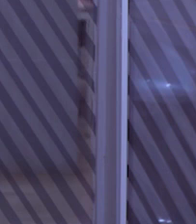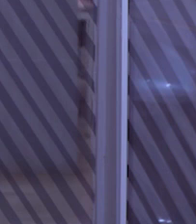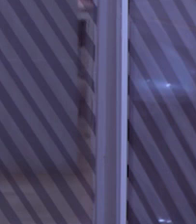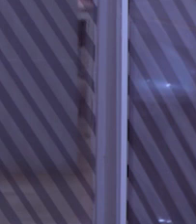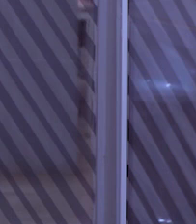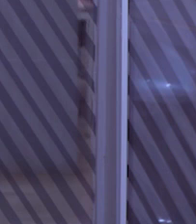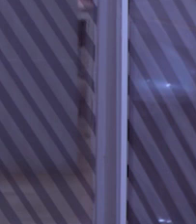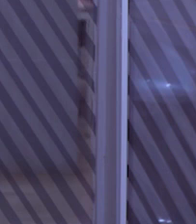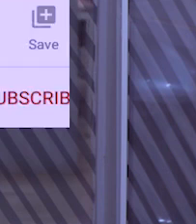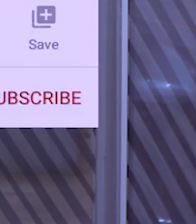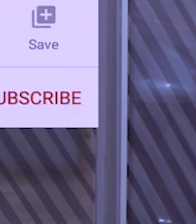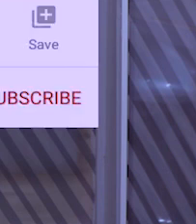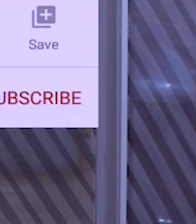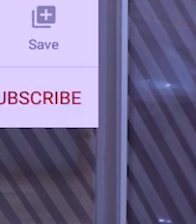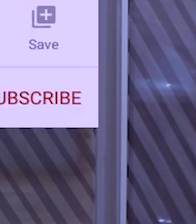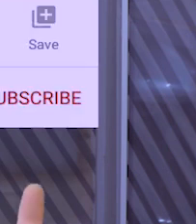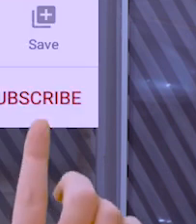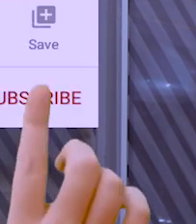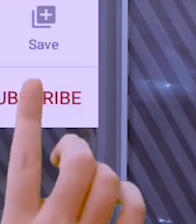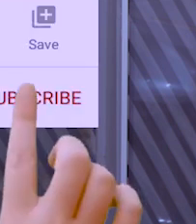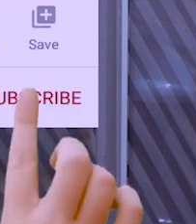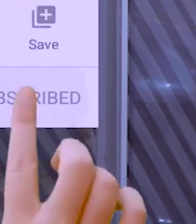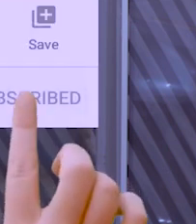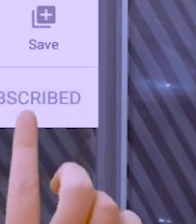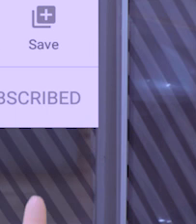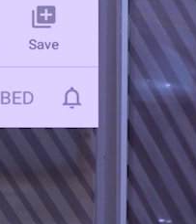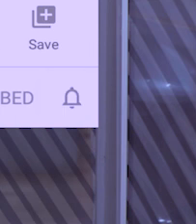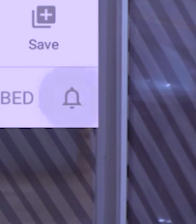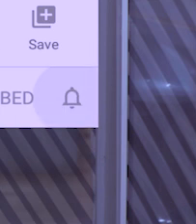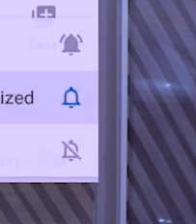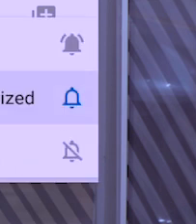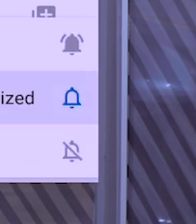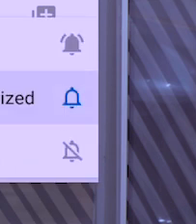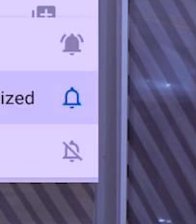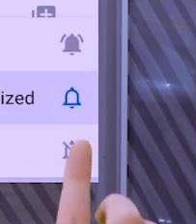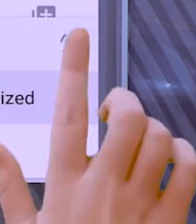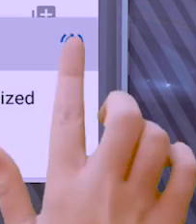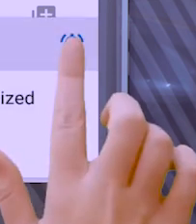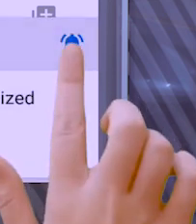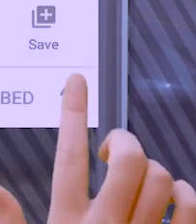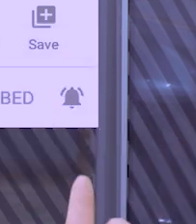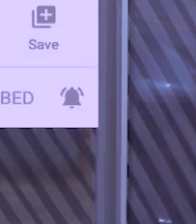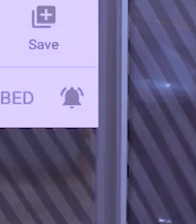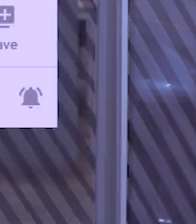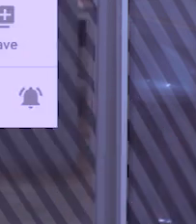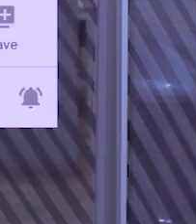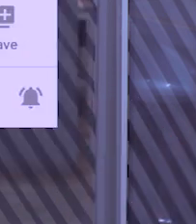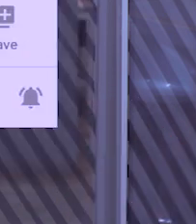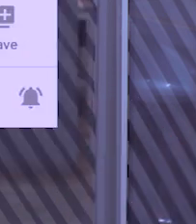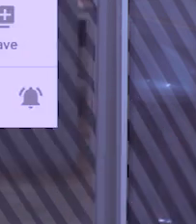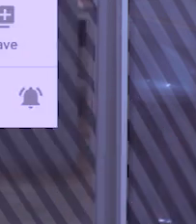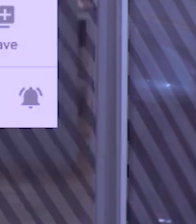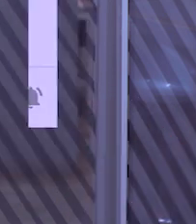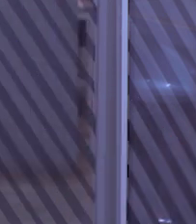Before you watch this video, don't forget to like and subscribe to Social Media Hegemon TV, and do not forget to press the notification button and to get